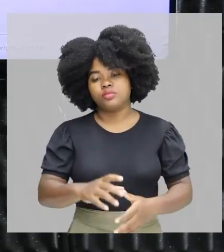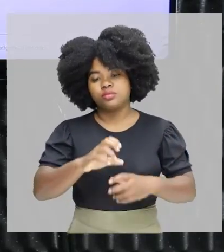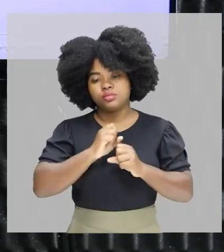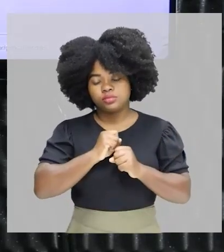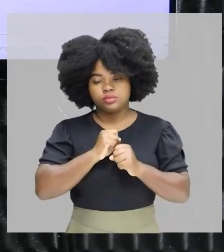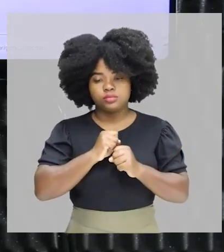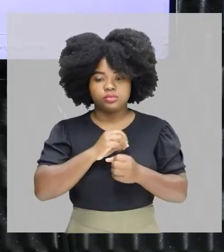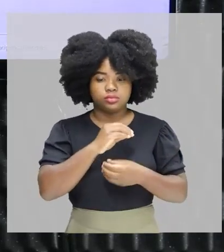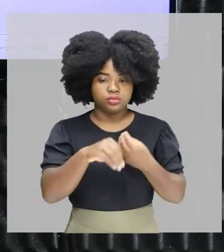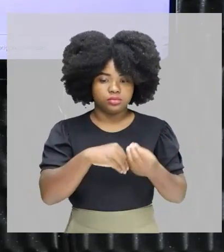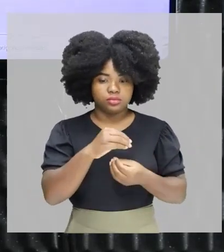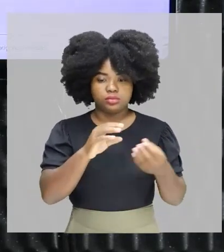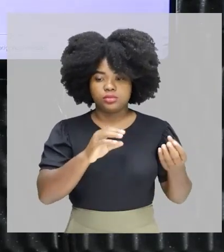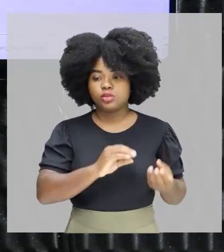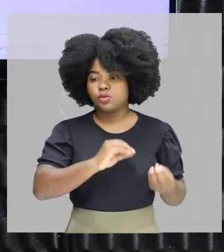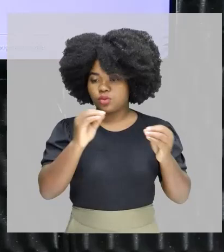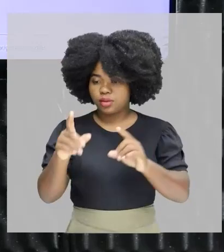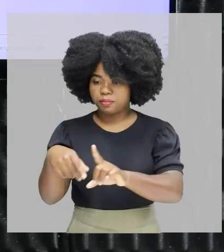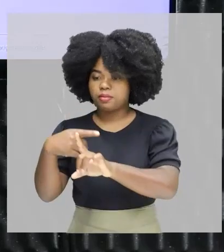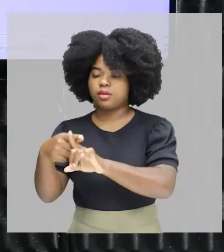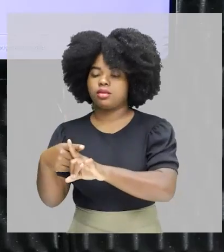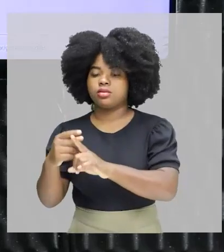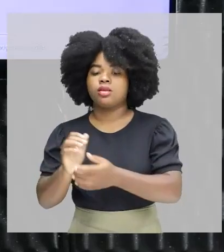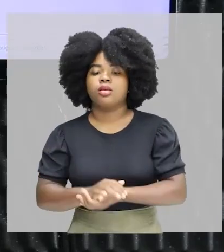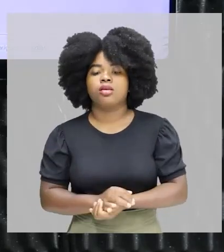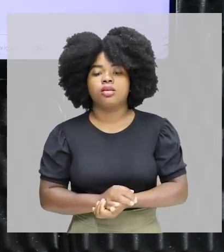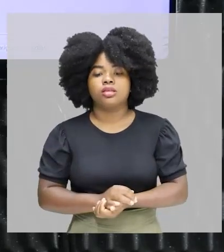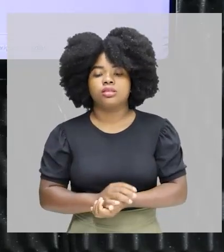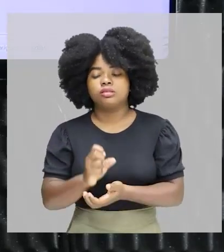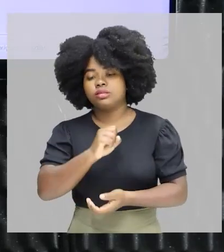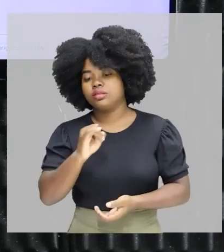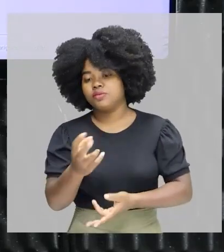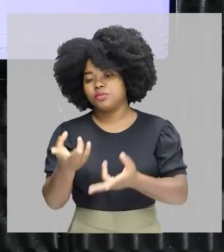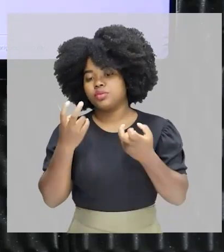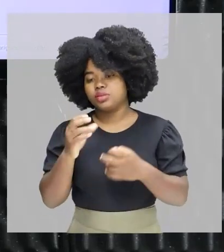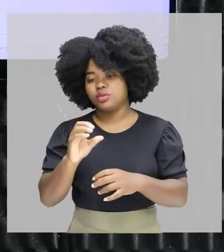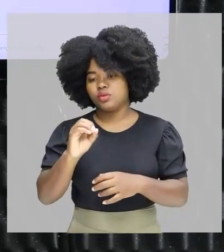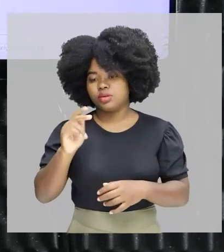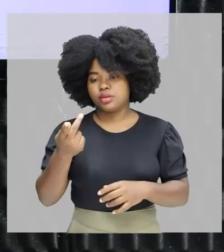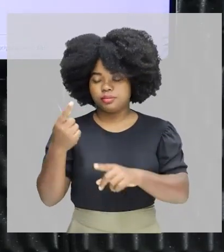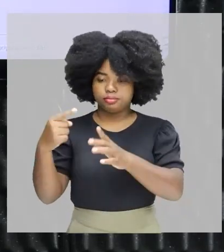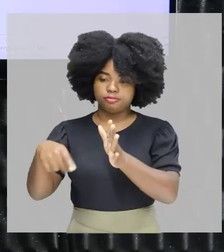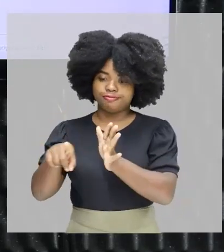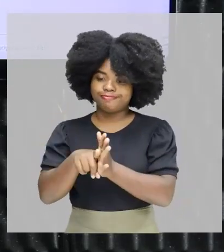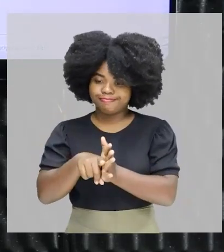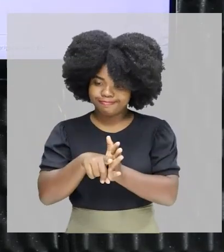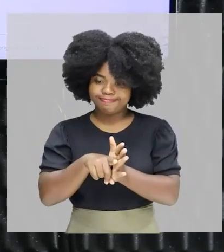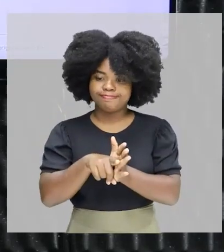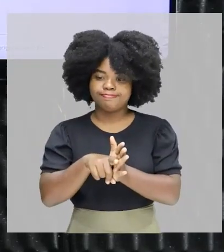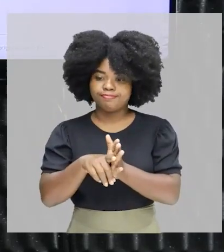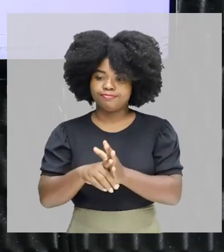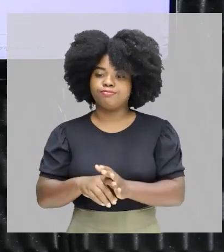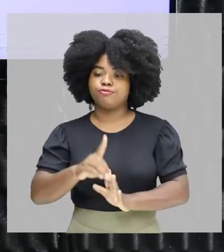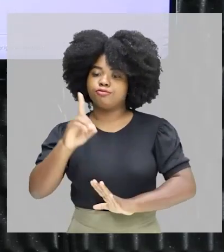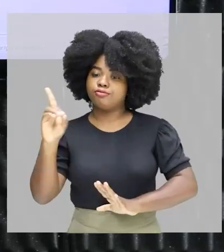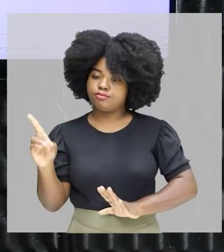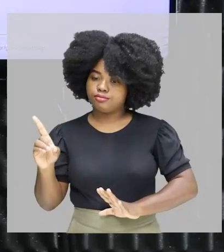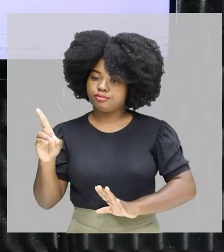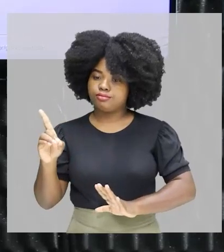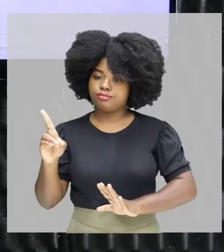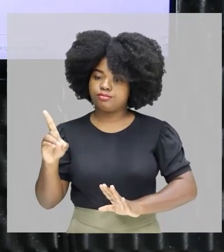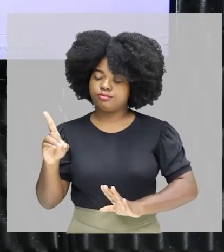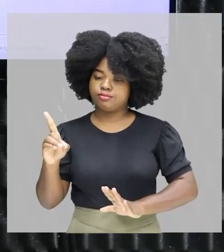a substância acrescentada. E se a gente for consumir o grupo OH-, que está no lado direito, eu vou